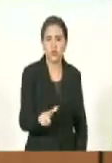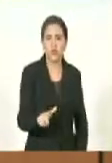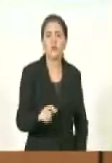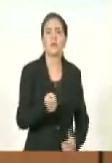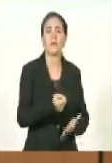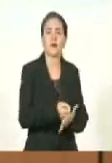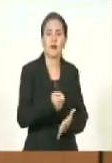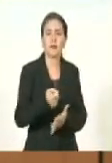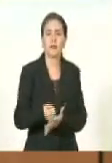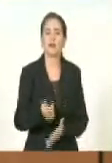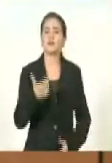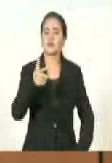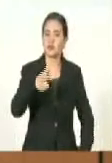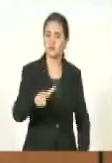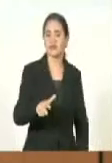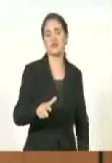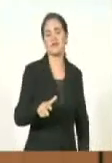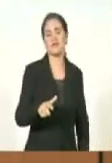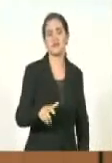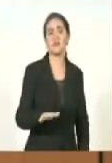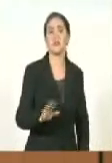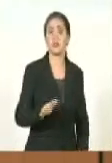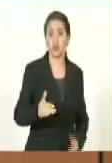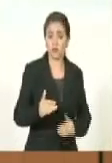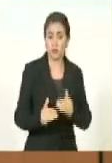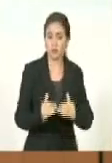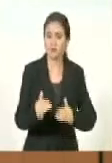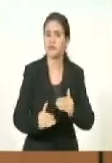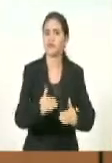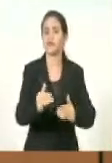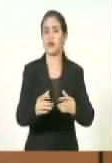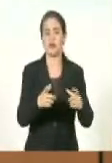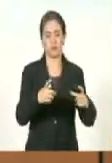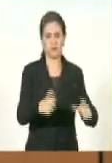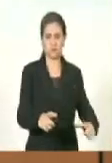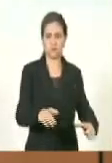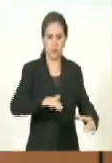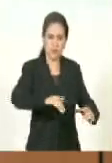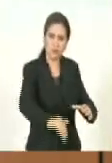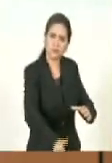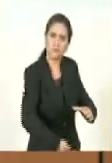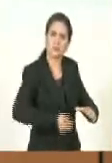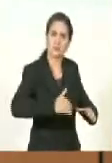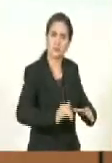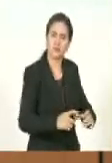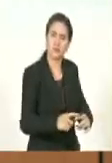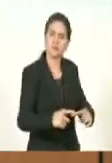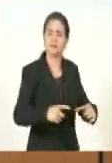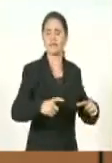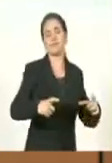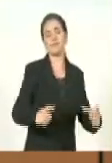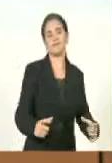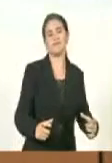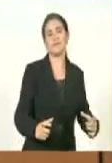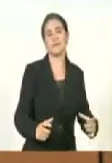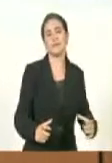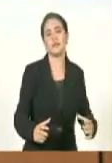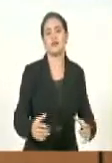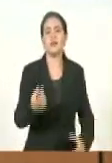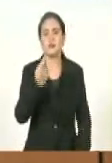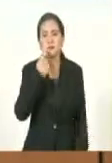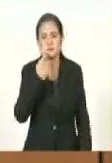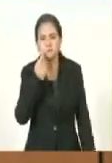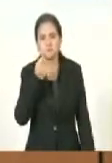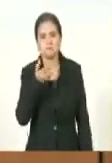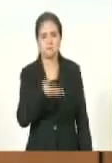avançando, escavando mais tanques e, assim, aumentando ainda mais a produtividade daquele povoado. O que nós